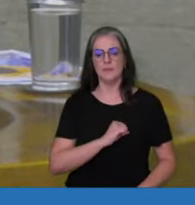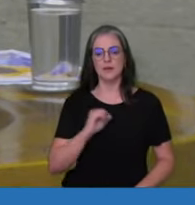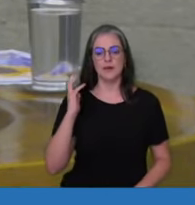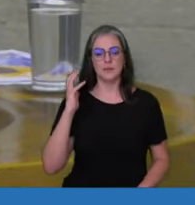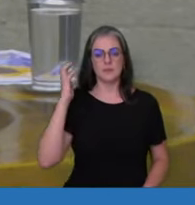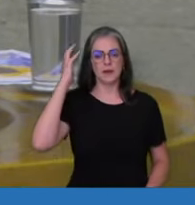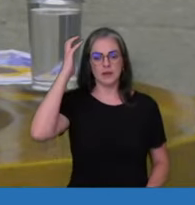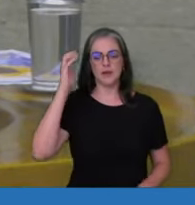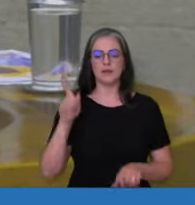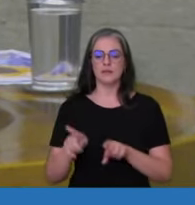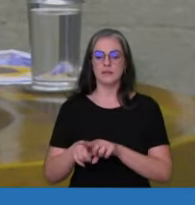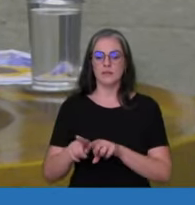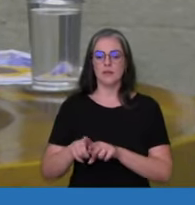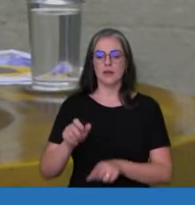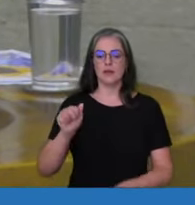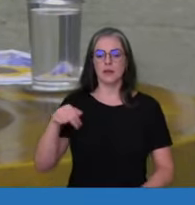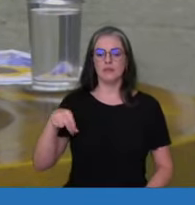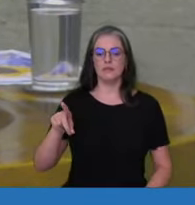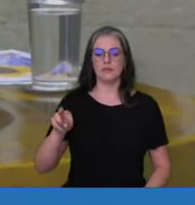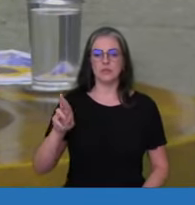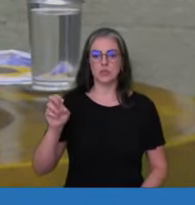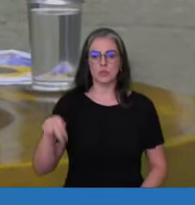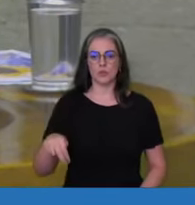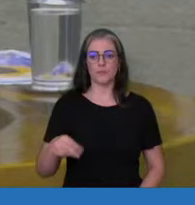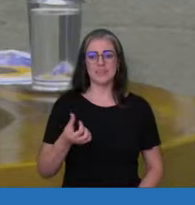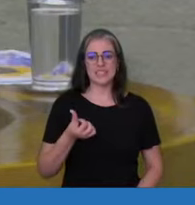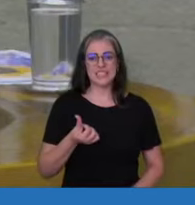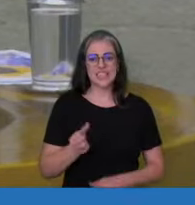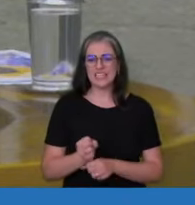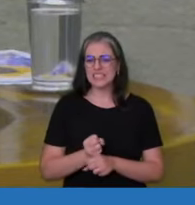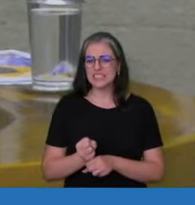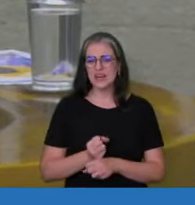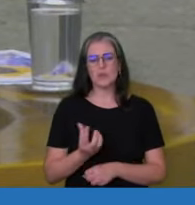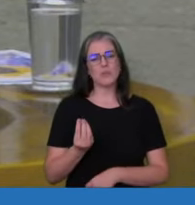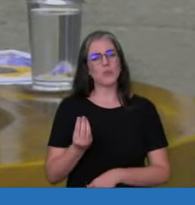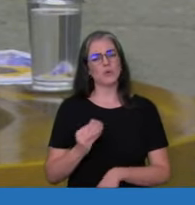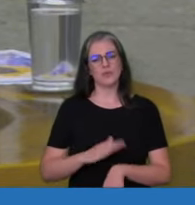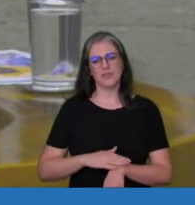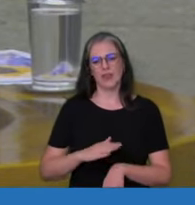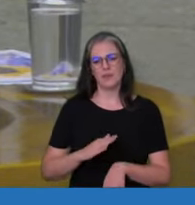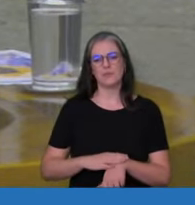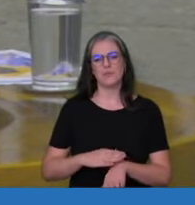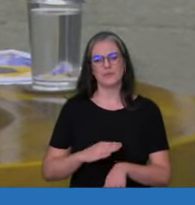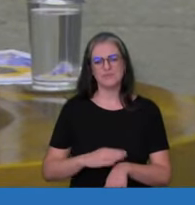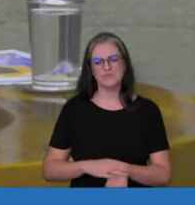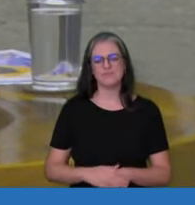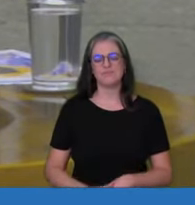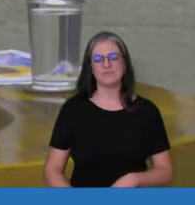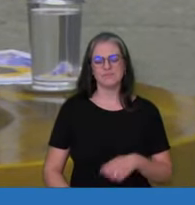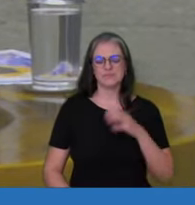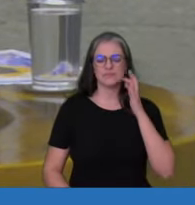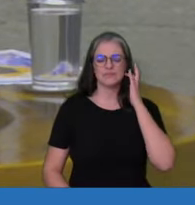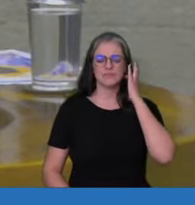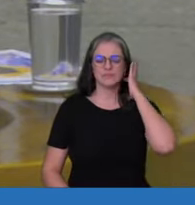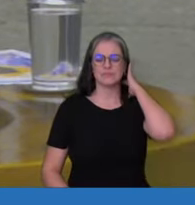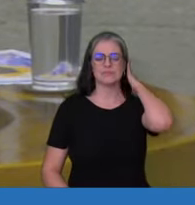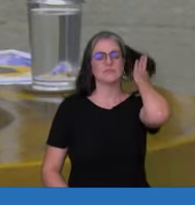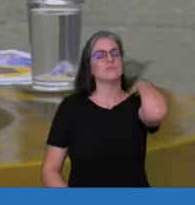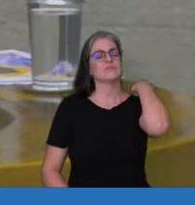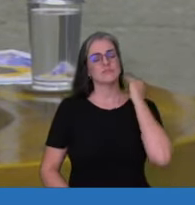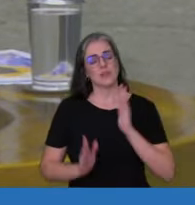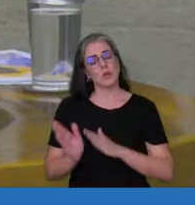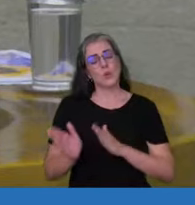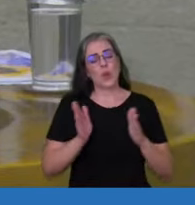Marielle Anderson. 6 anos é muito tempo. Se por um lado, nesse domingo, nos